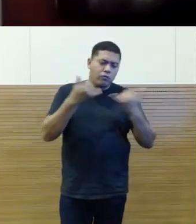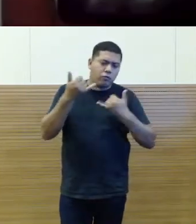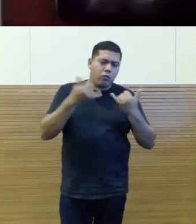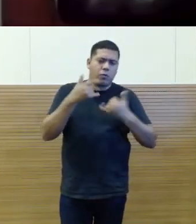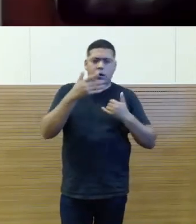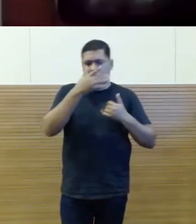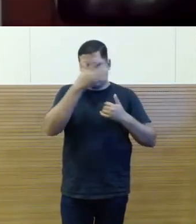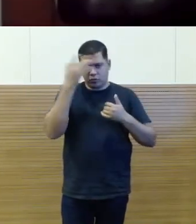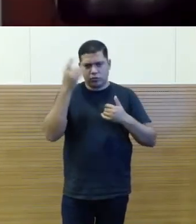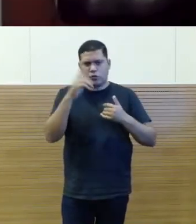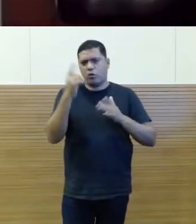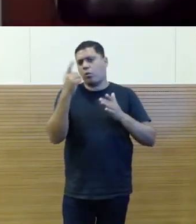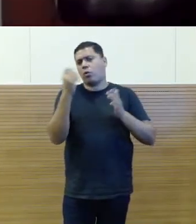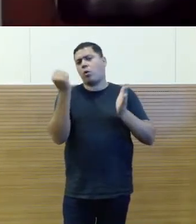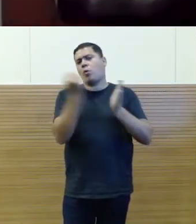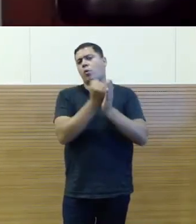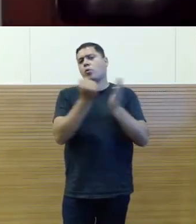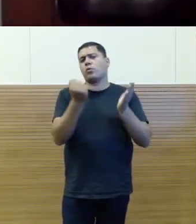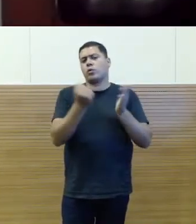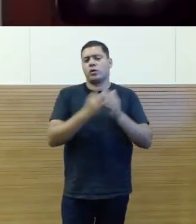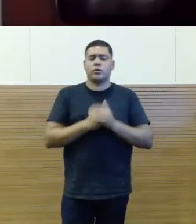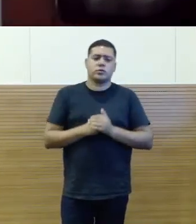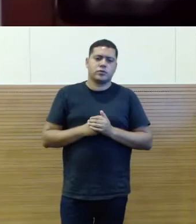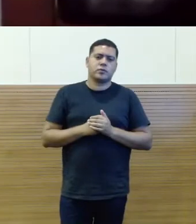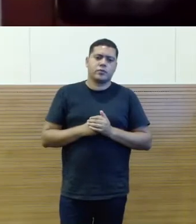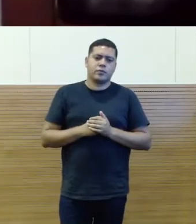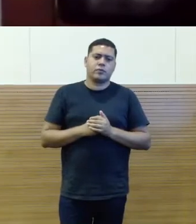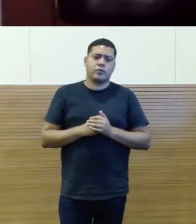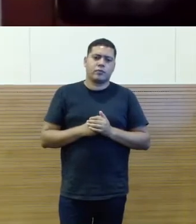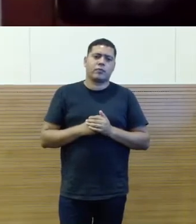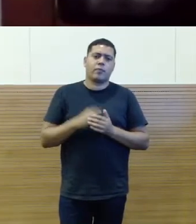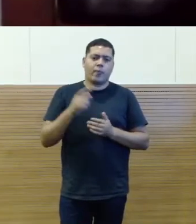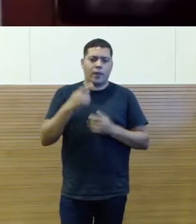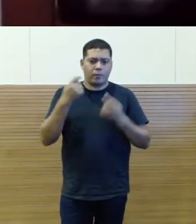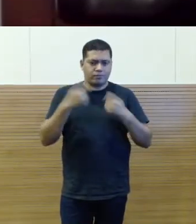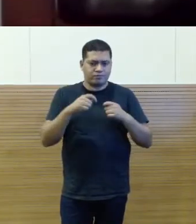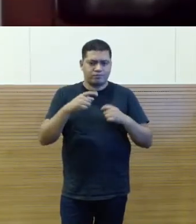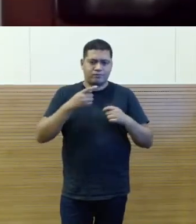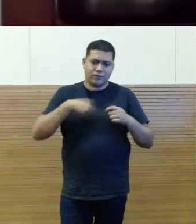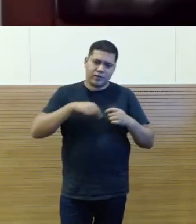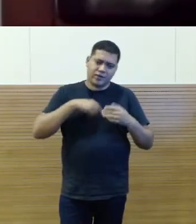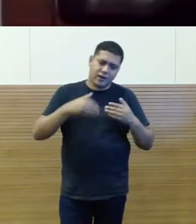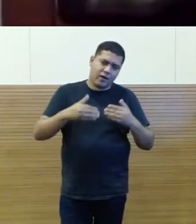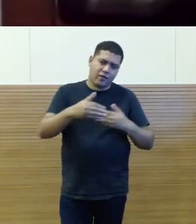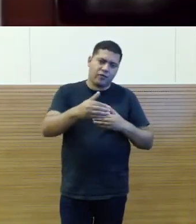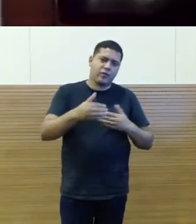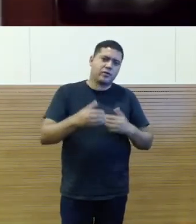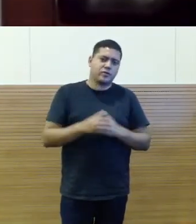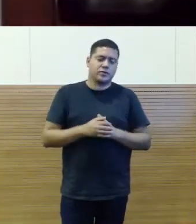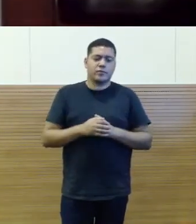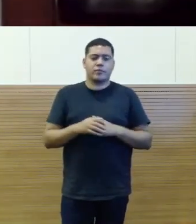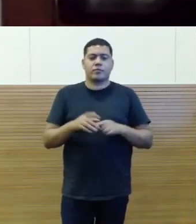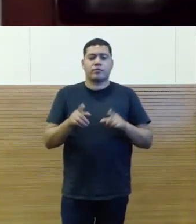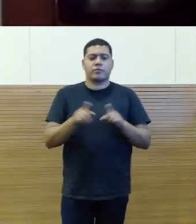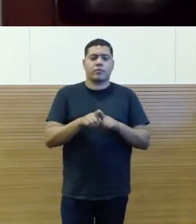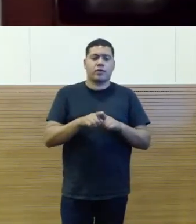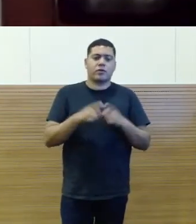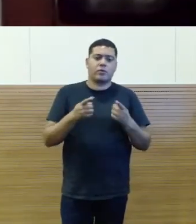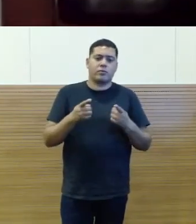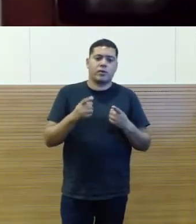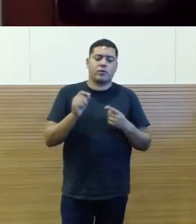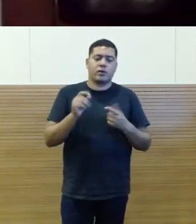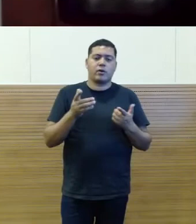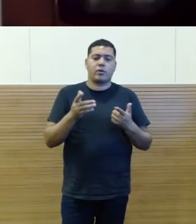que não rotulagem de advertência, no caso de alimentos, né? E é preciso que a gente avance nesse caminho. Com relação à